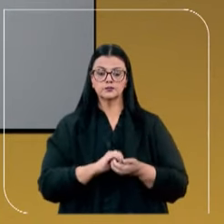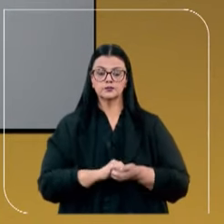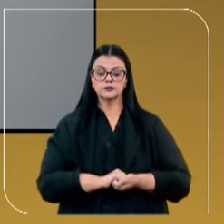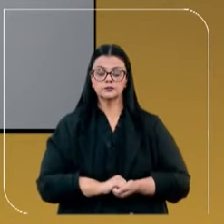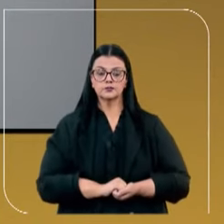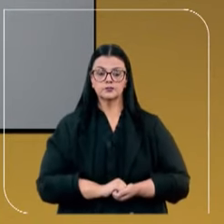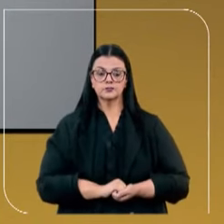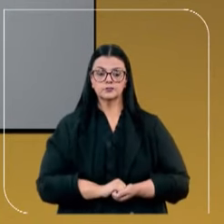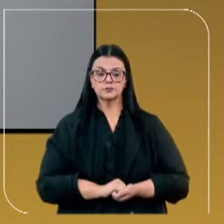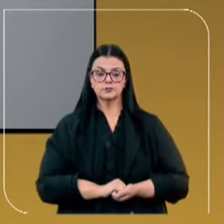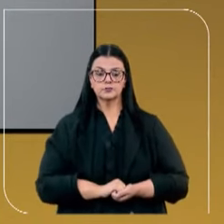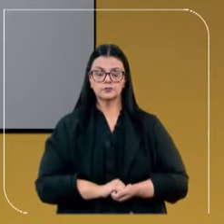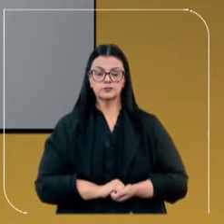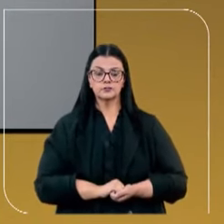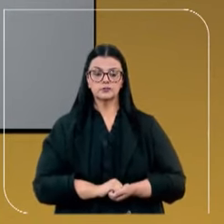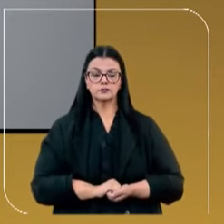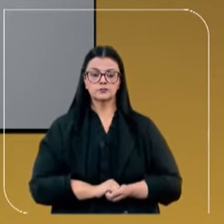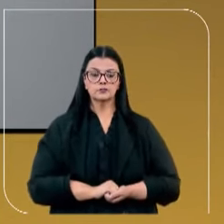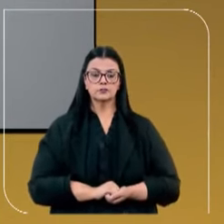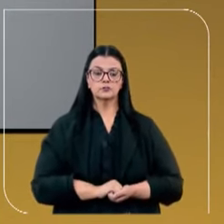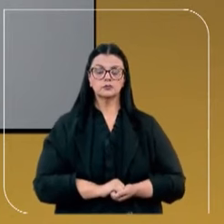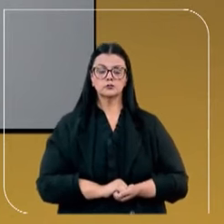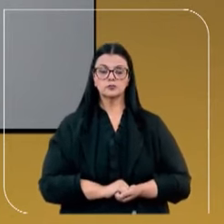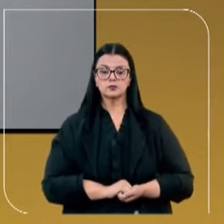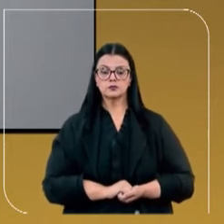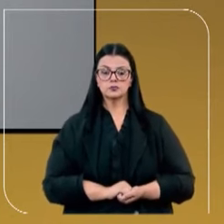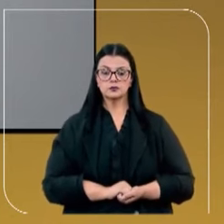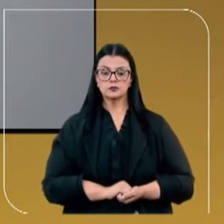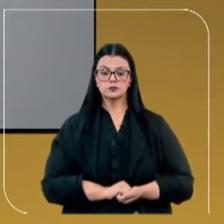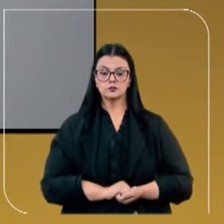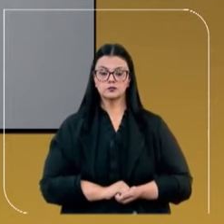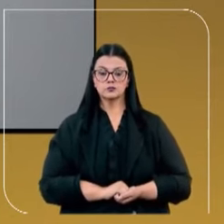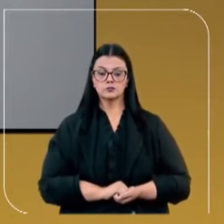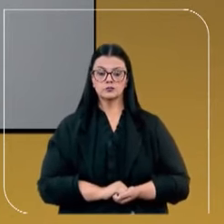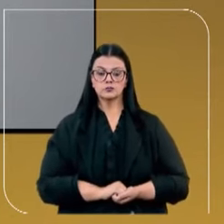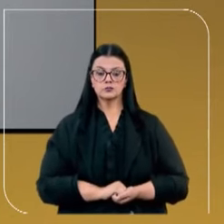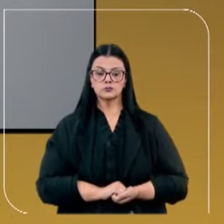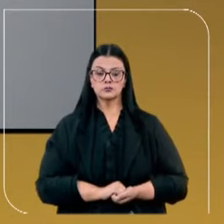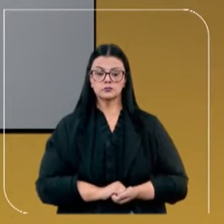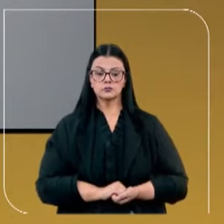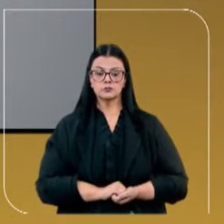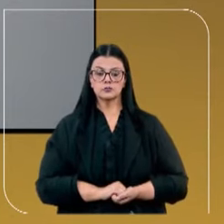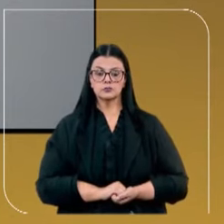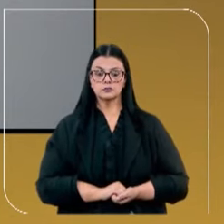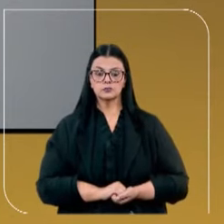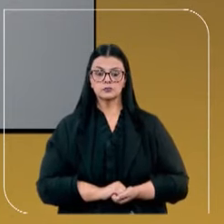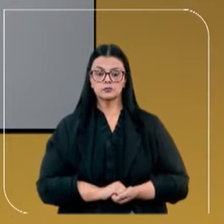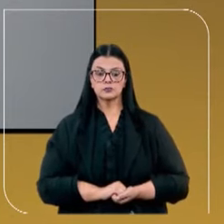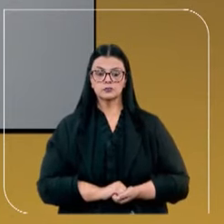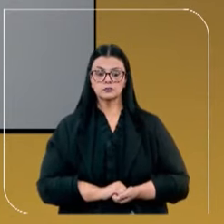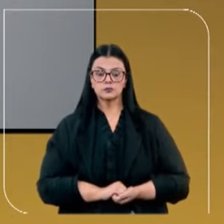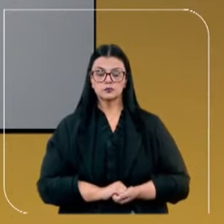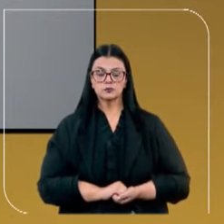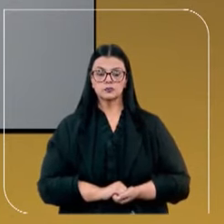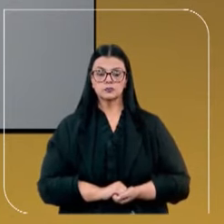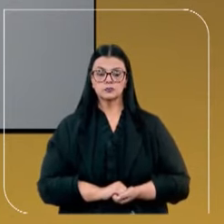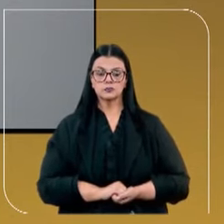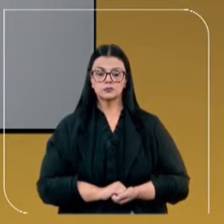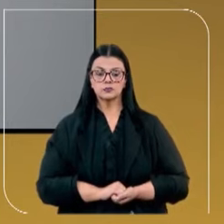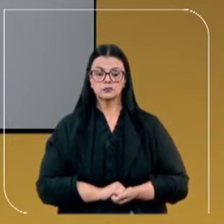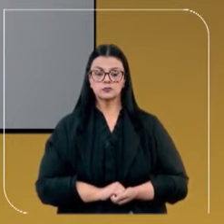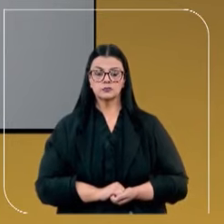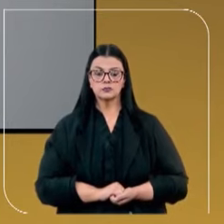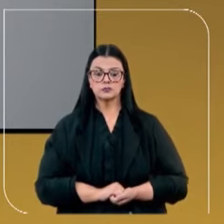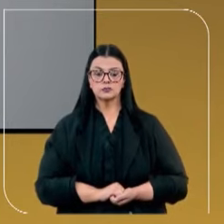na administração de Vossa Excelência. Portanto, em nome do STJ, mas da magistratura brasileira,